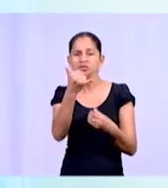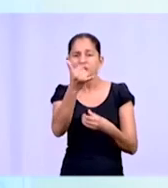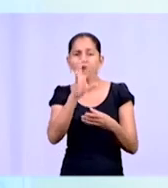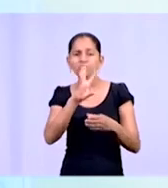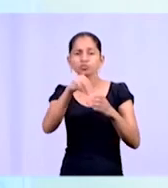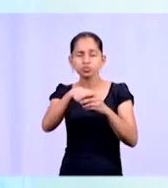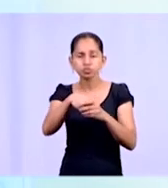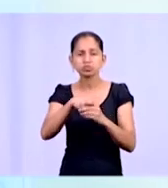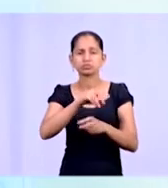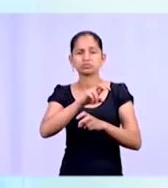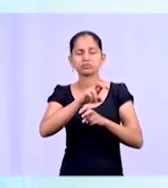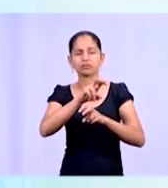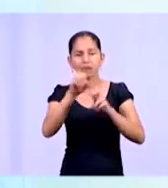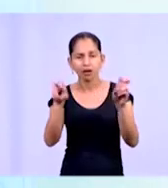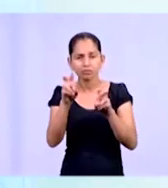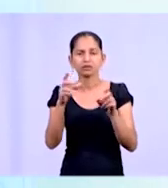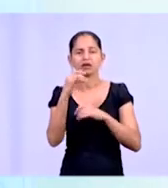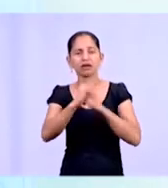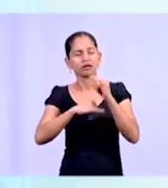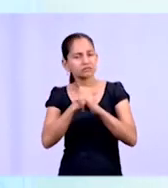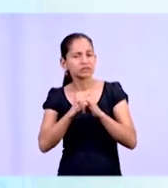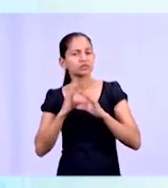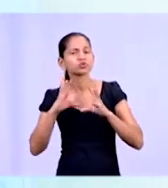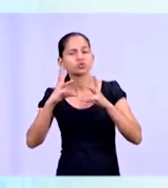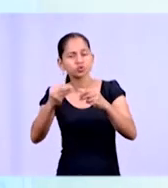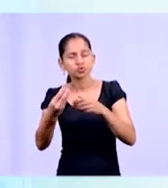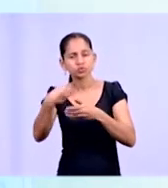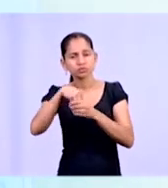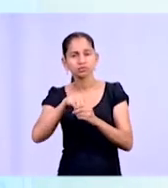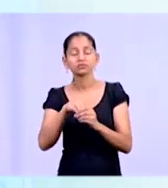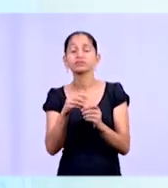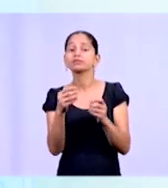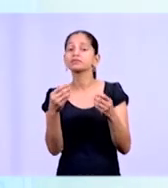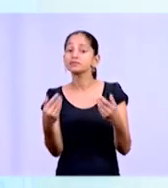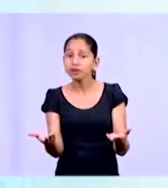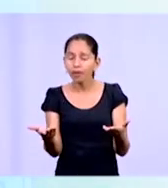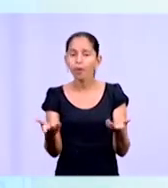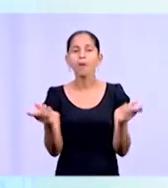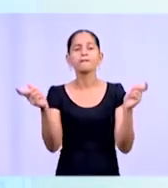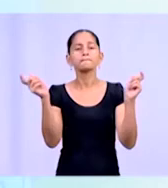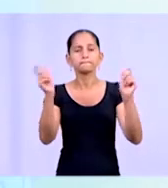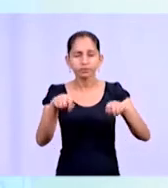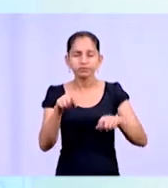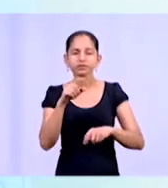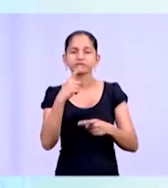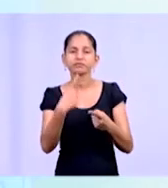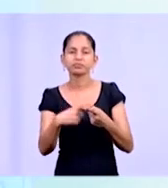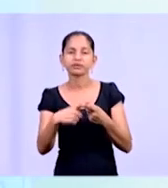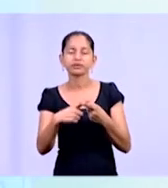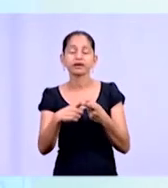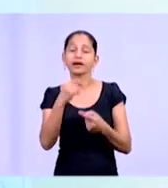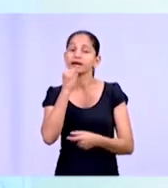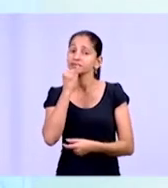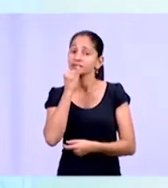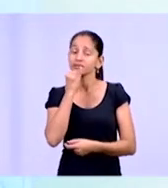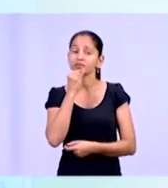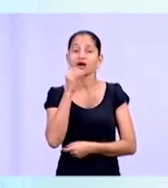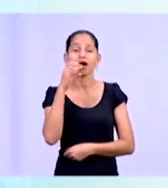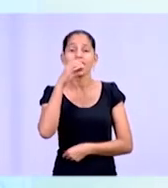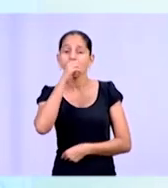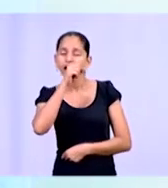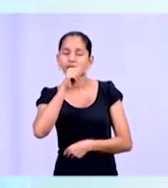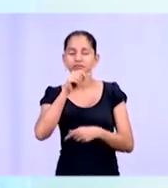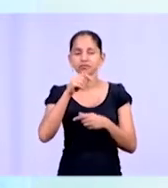conectado, constantemente conectado. E isso só foi possível graças à popularização não só